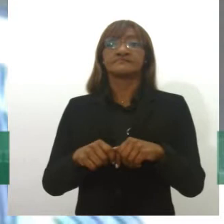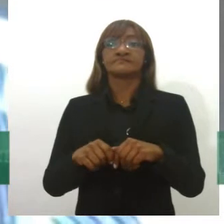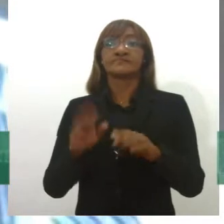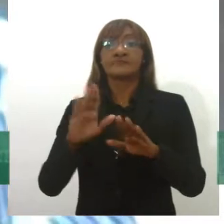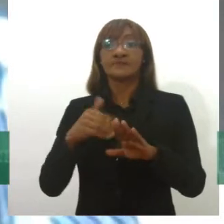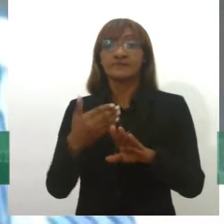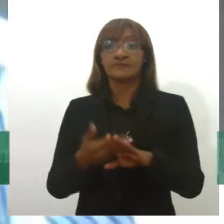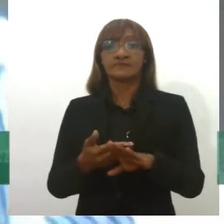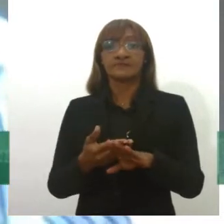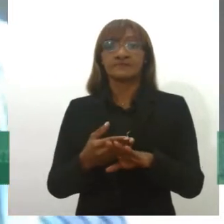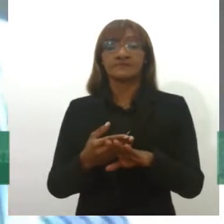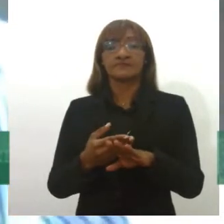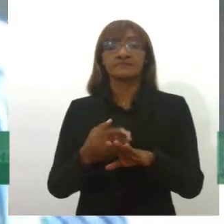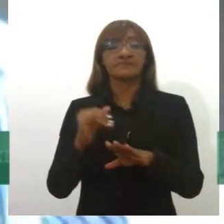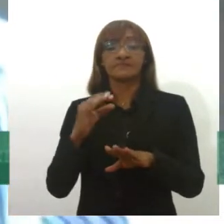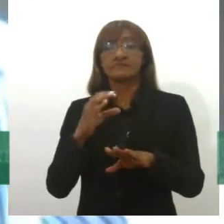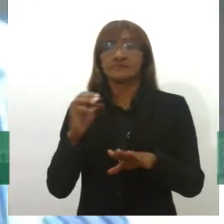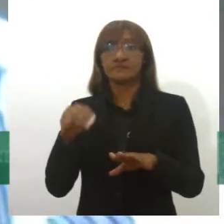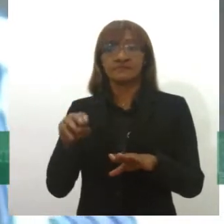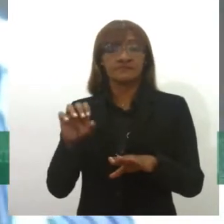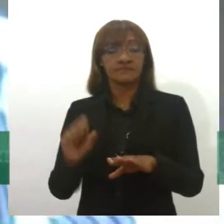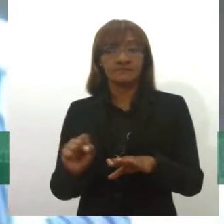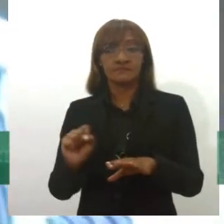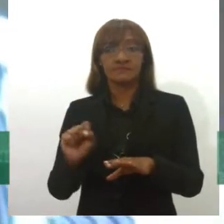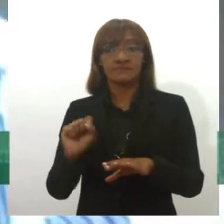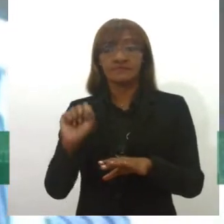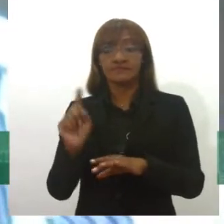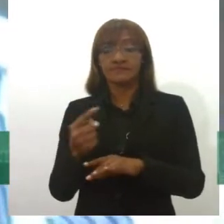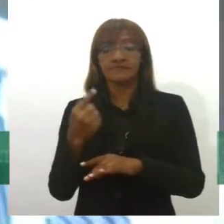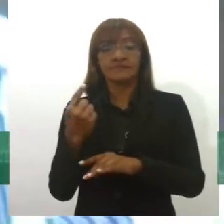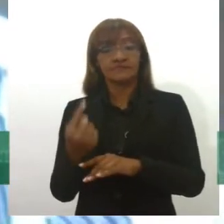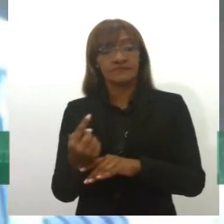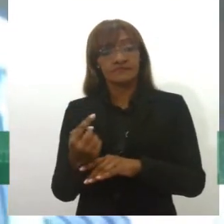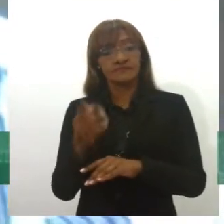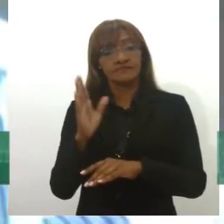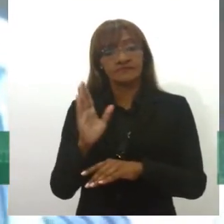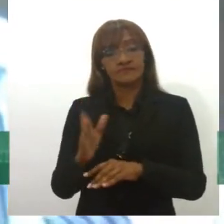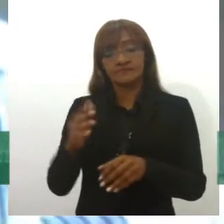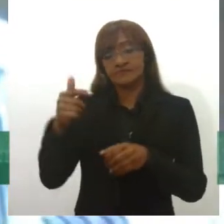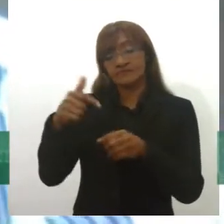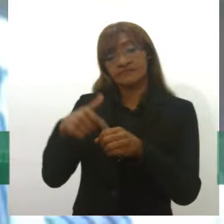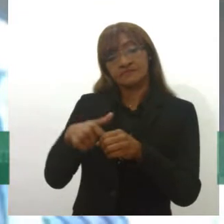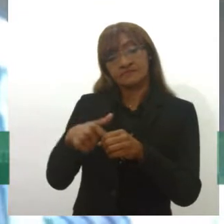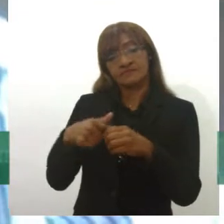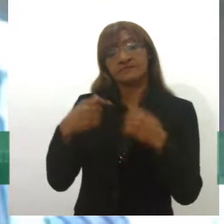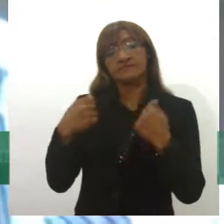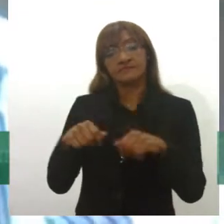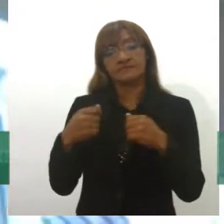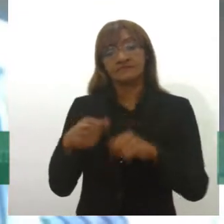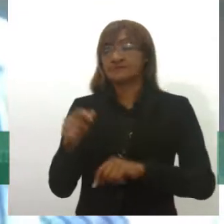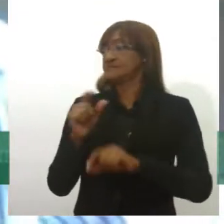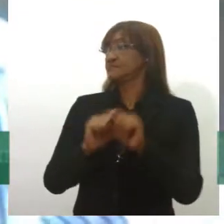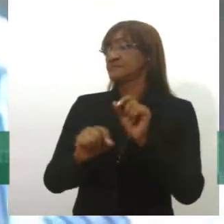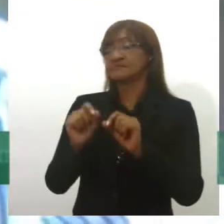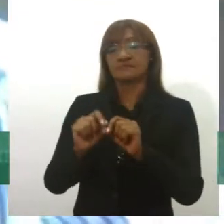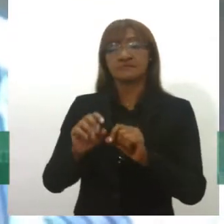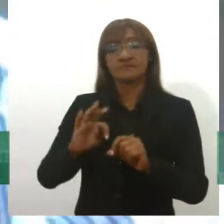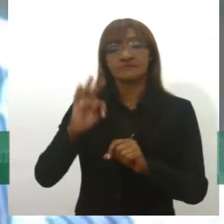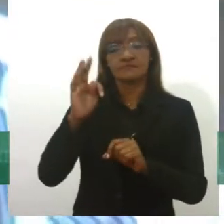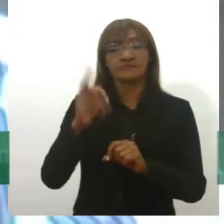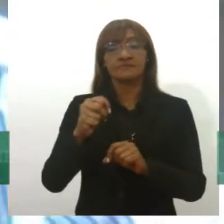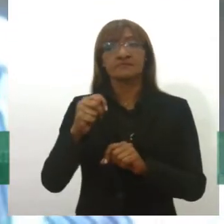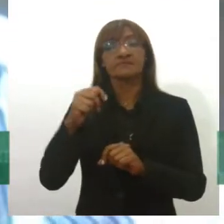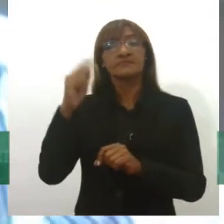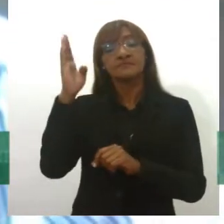única, que a lei estabelece que a tributação de combustível vai precisar ter uma alíquota única para todo o território